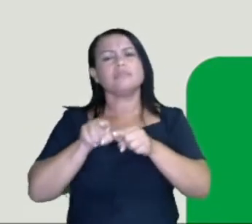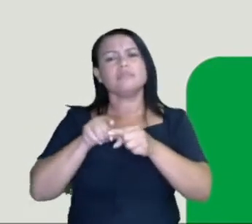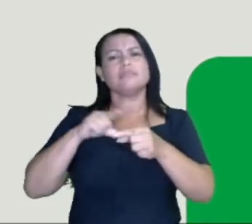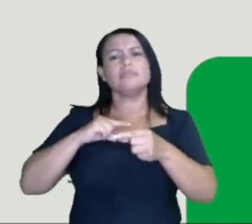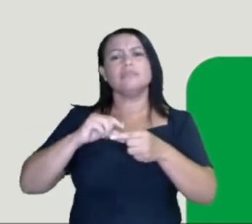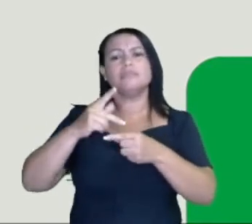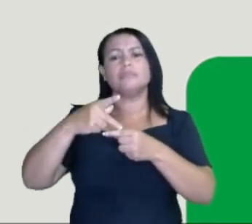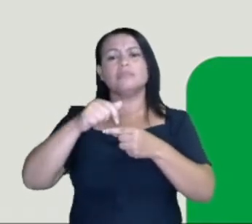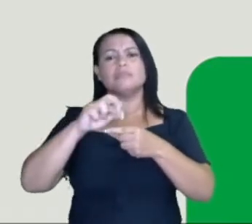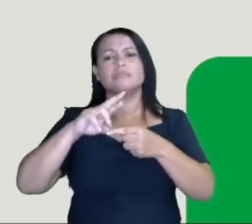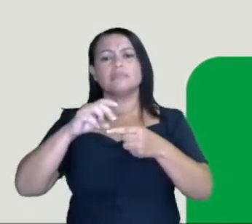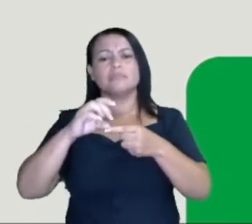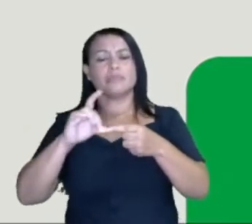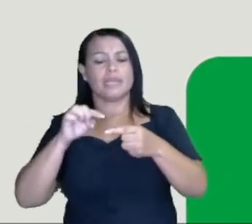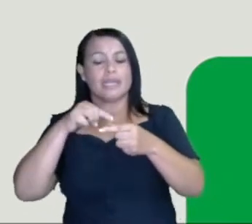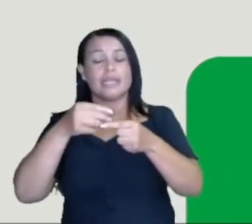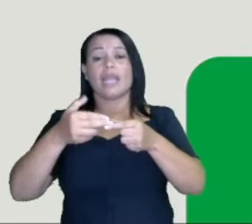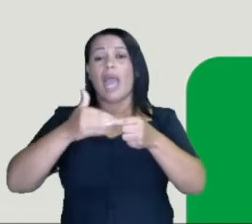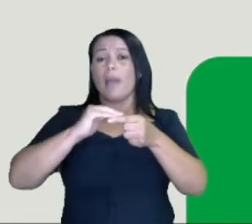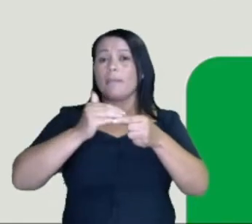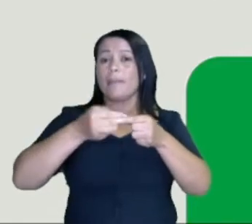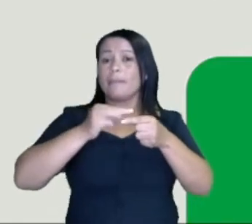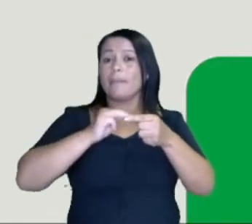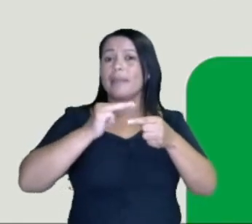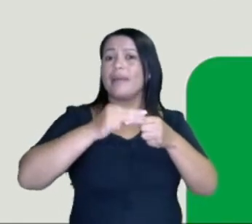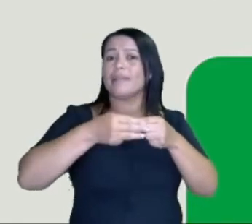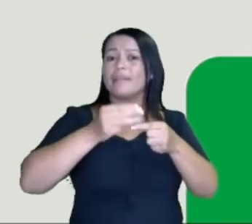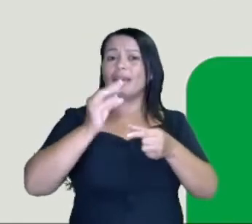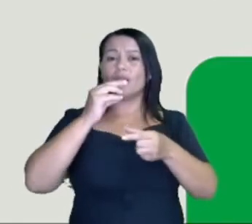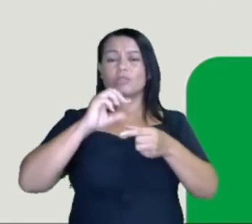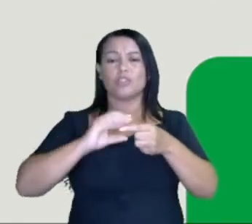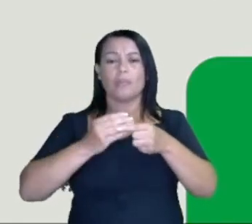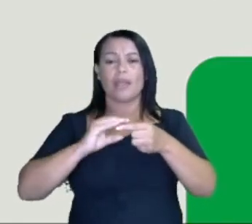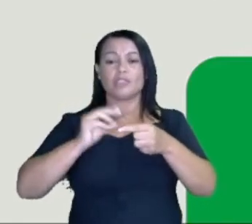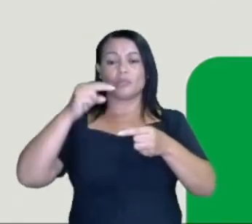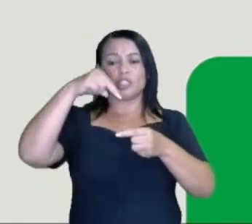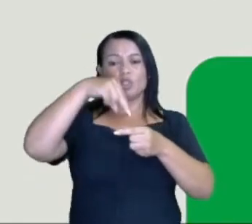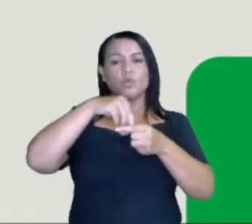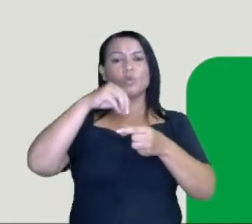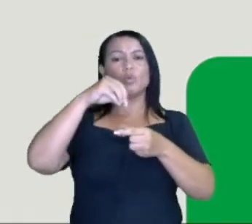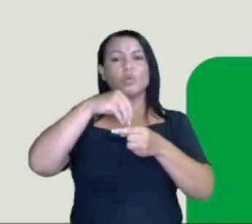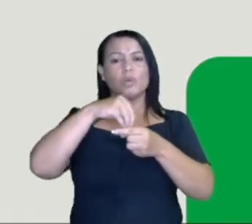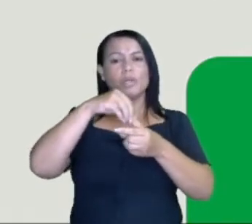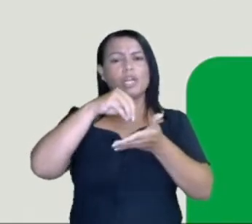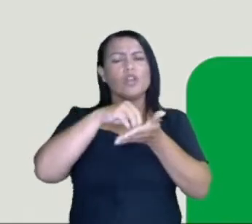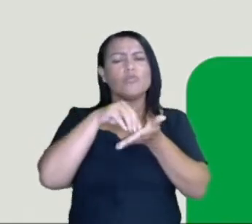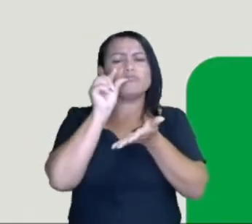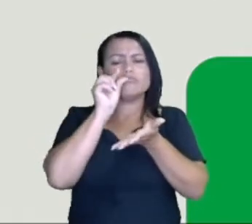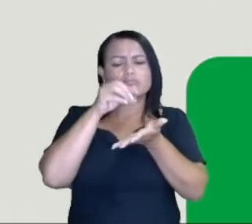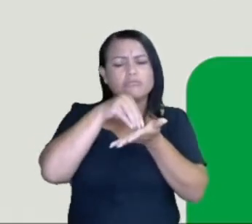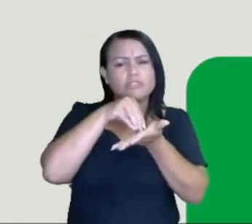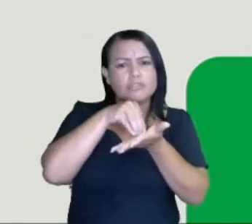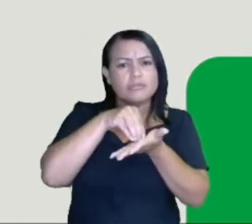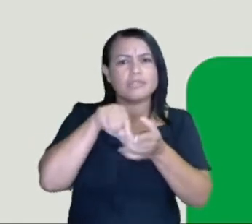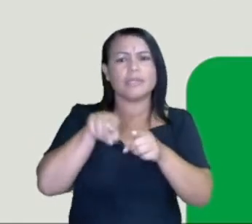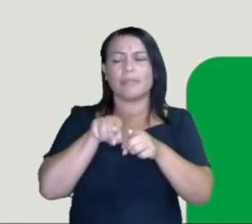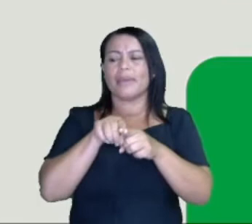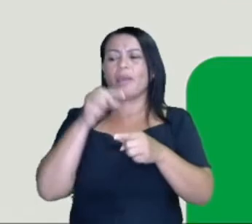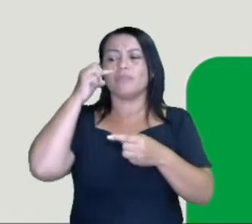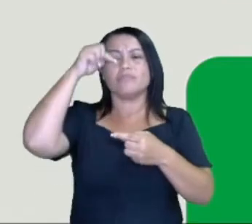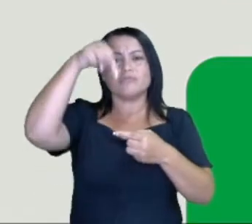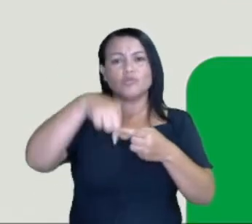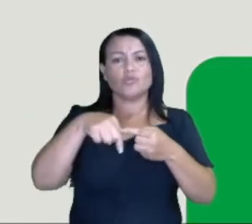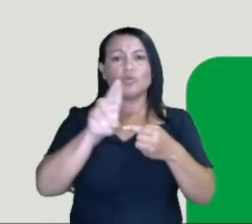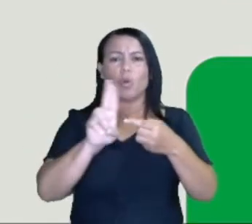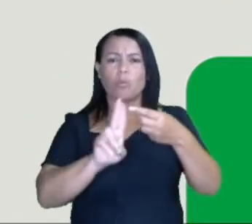parede celular, a membrana plasmática, o citoplasma e o nucleoide, é o nomezinho lá embaixo,